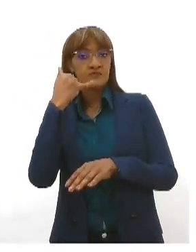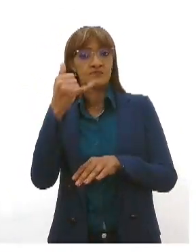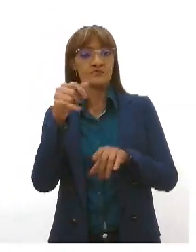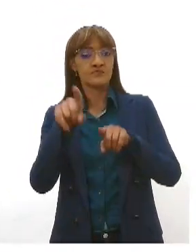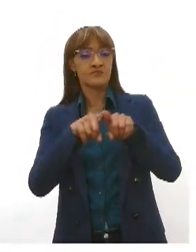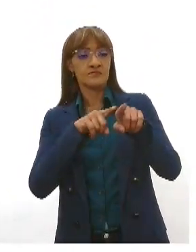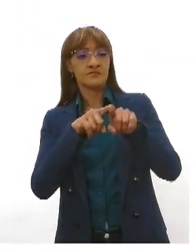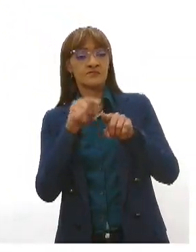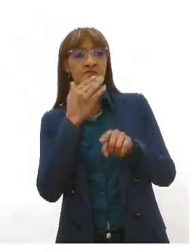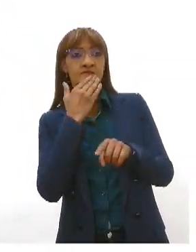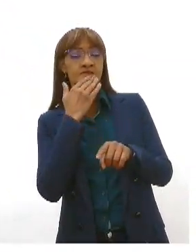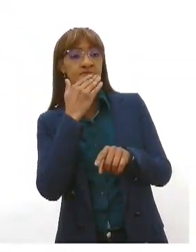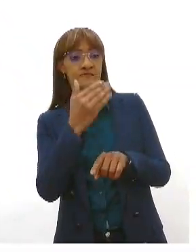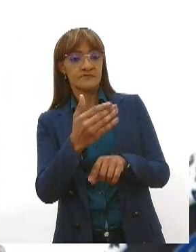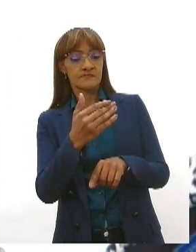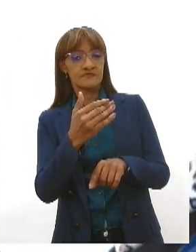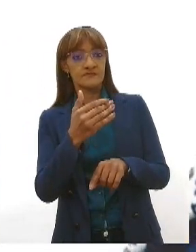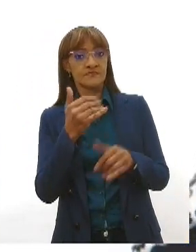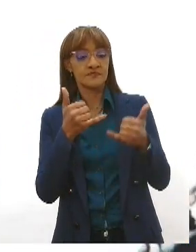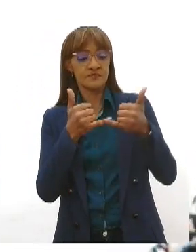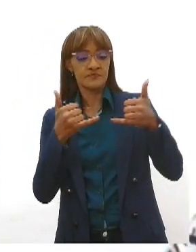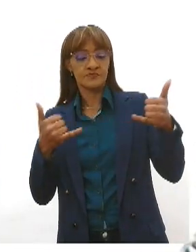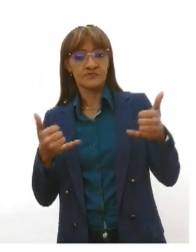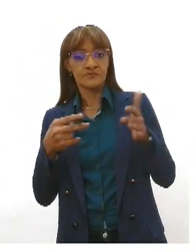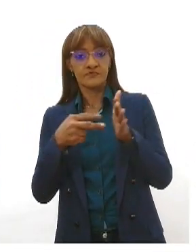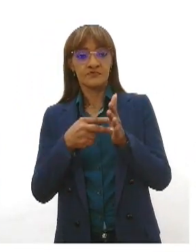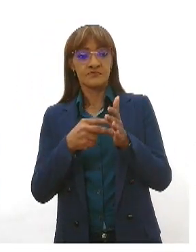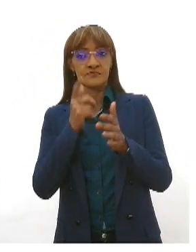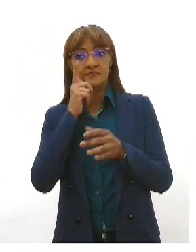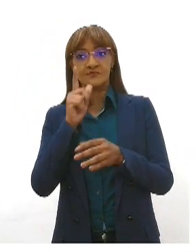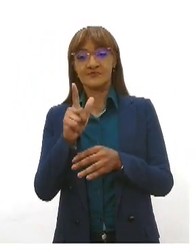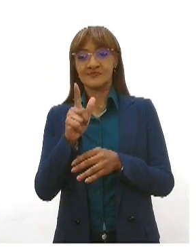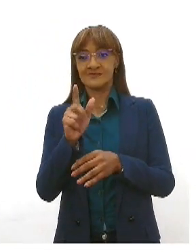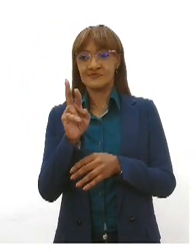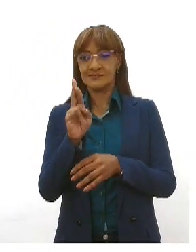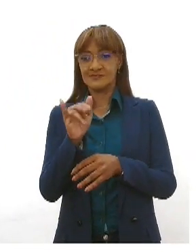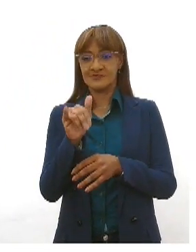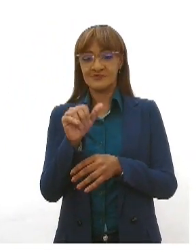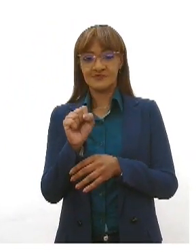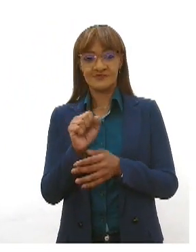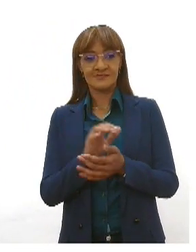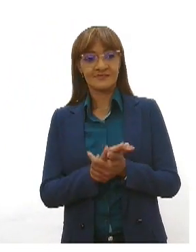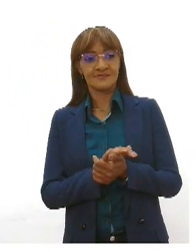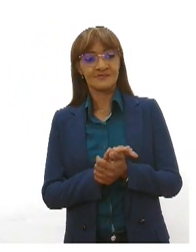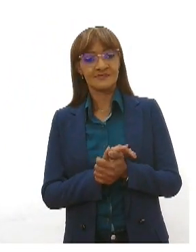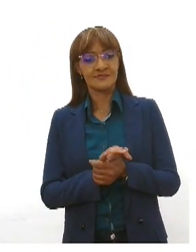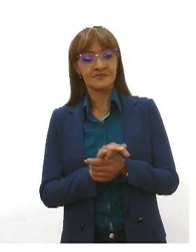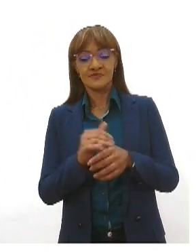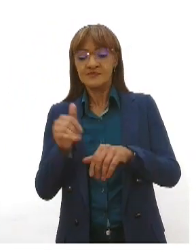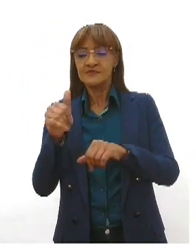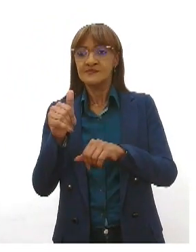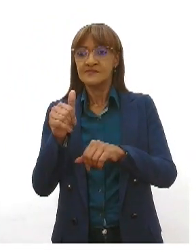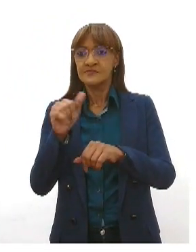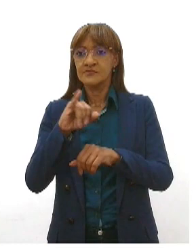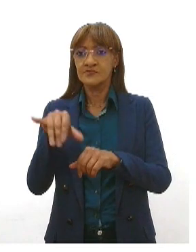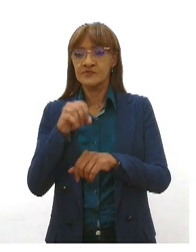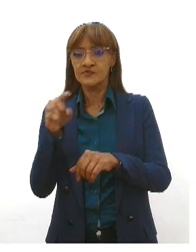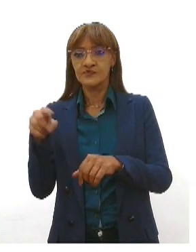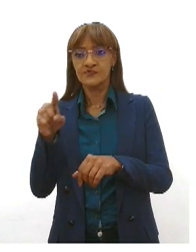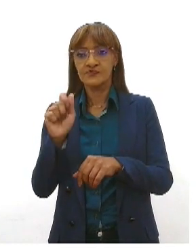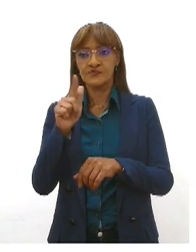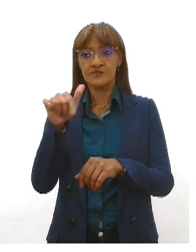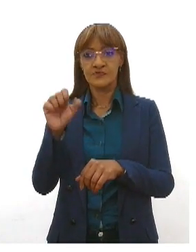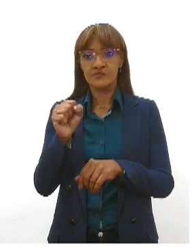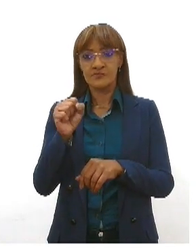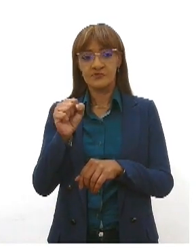celular e acabou ganhando um rim. Eu estava lá na ala azul, doutor João Alves, e lá não tinha tomada. E eu liguei para meu